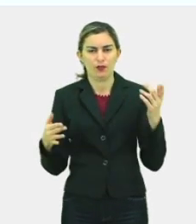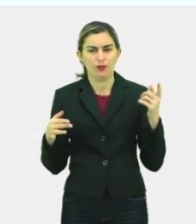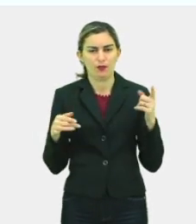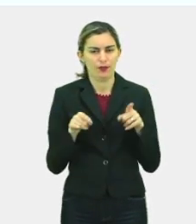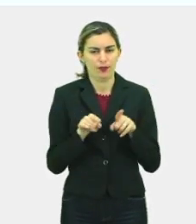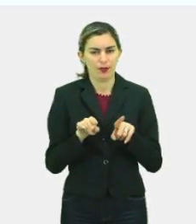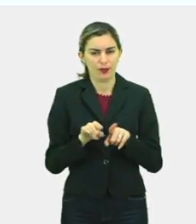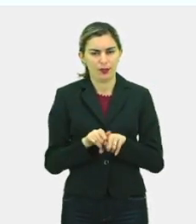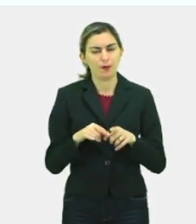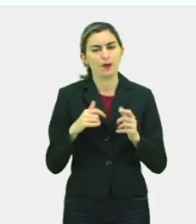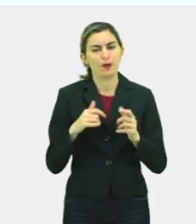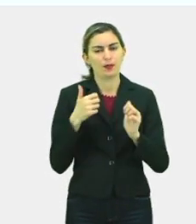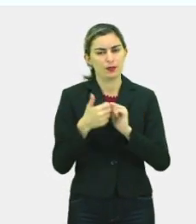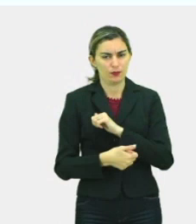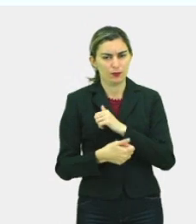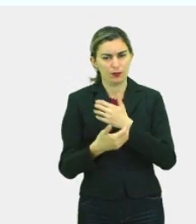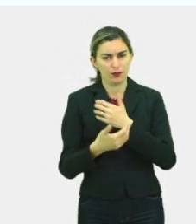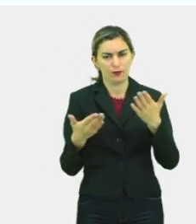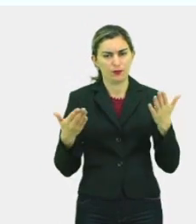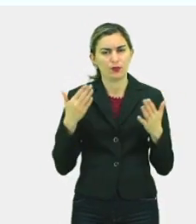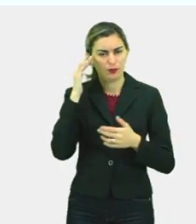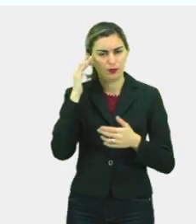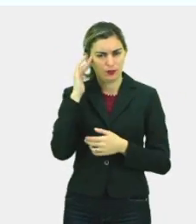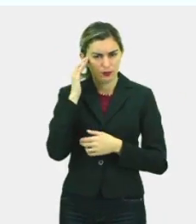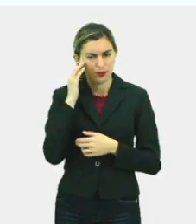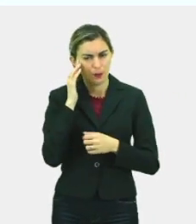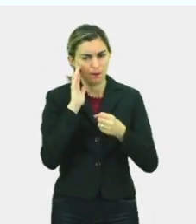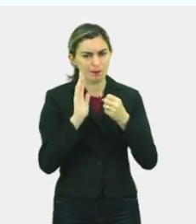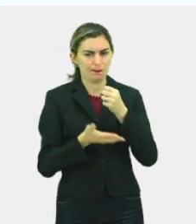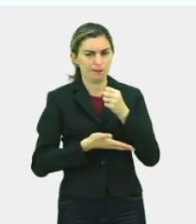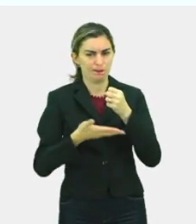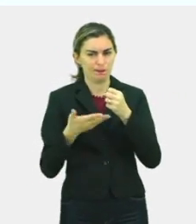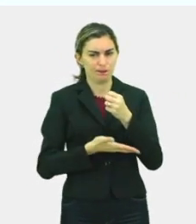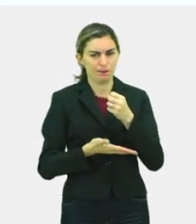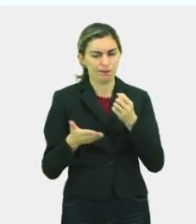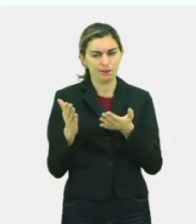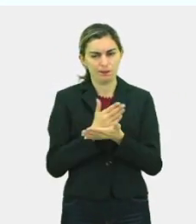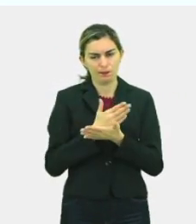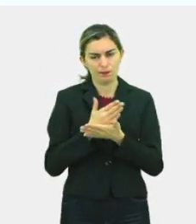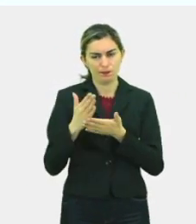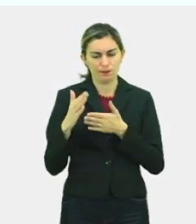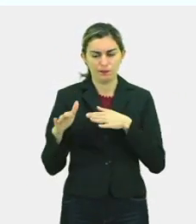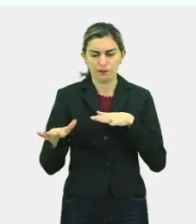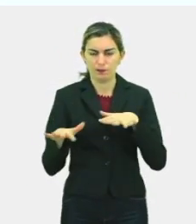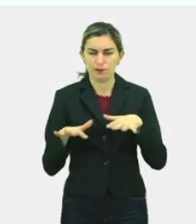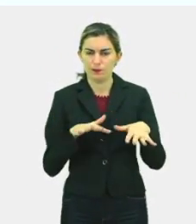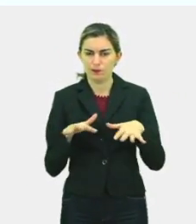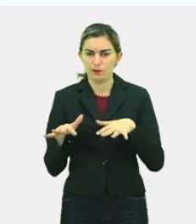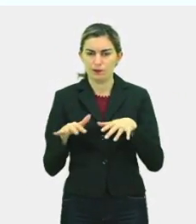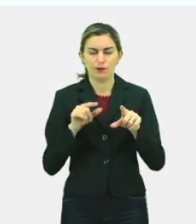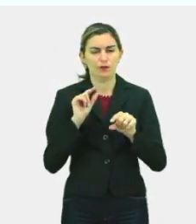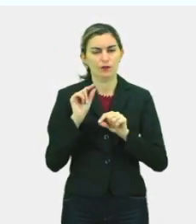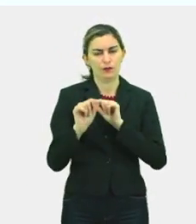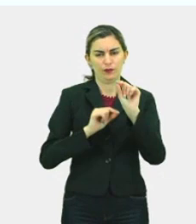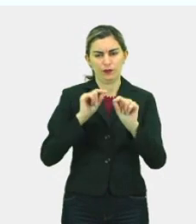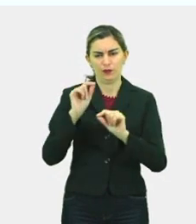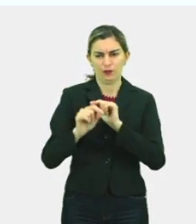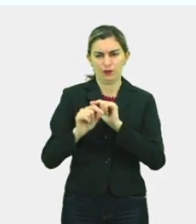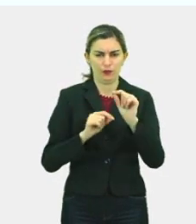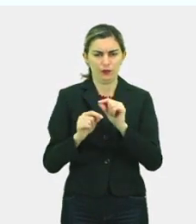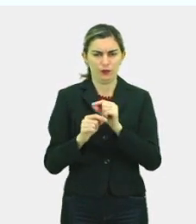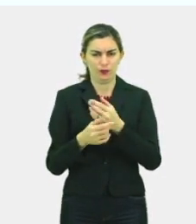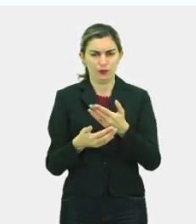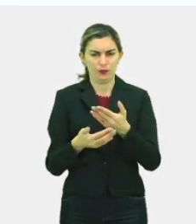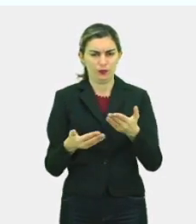entender também esse esporte, a gente precisa entender o fundamento básico, algumas movimentações. E o que são essas